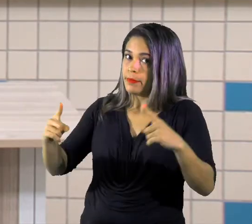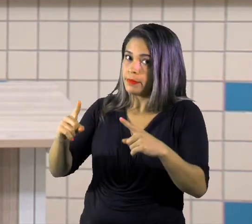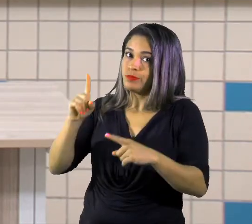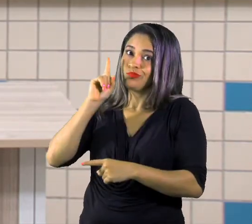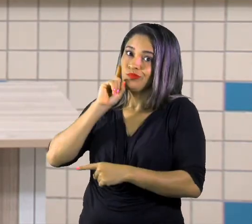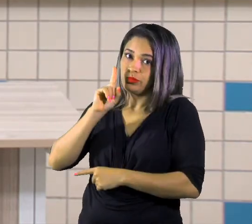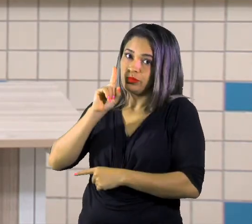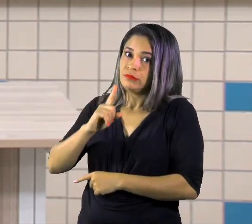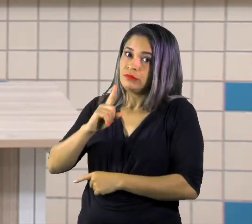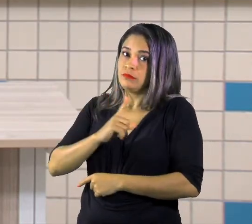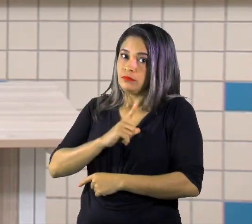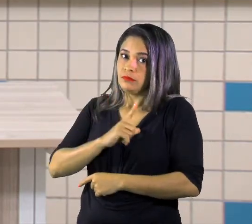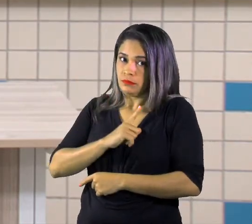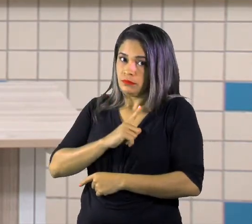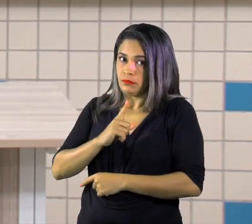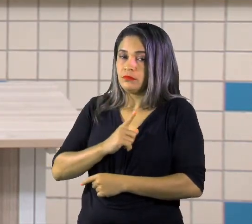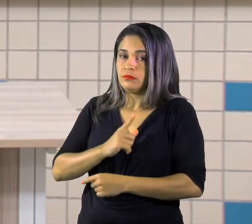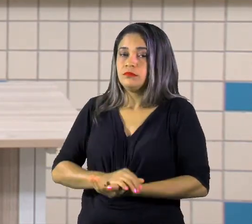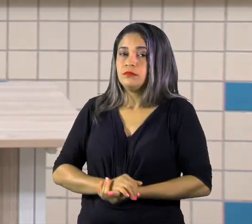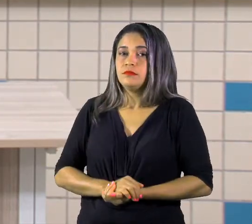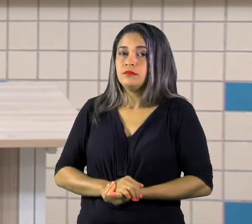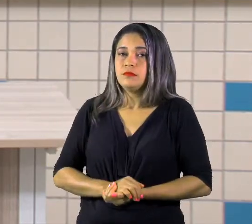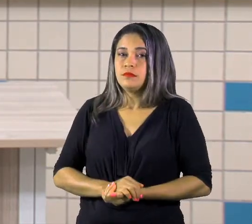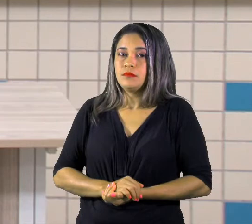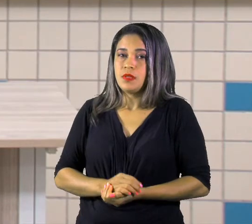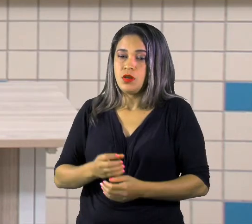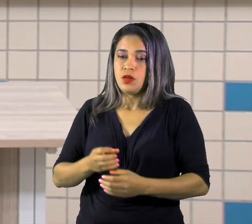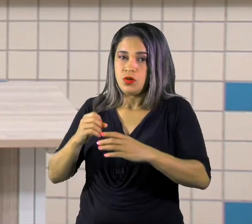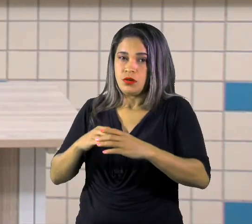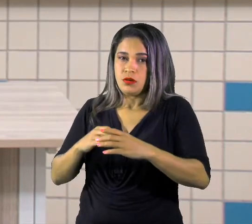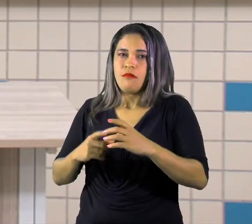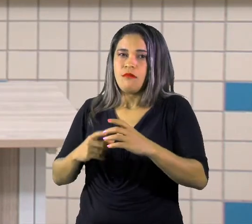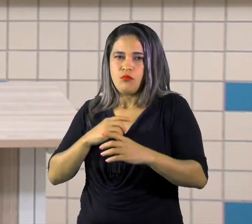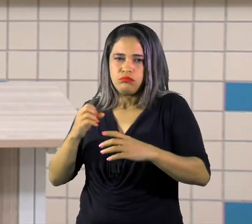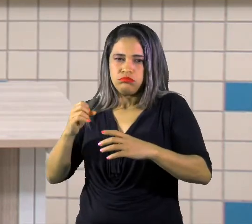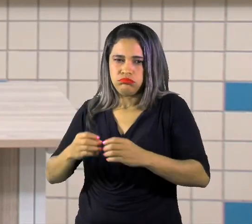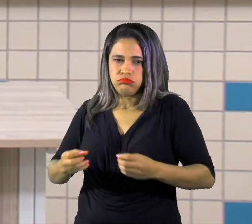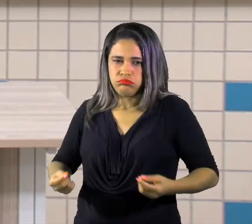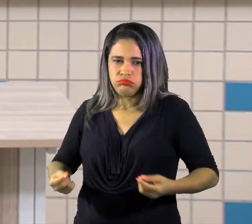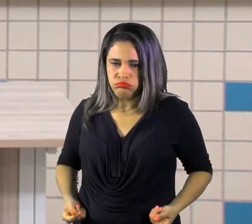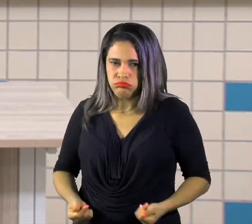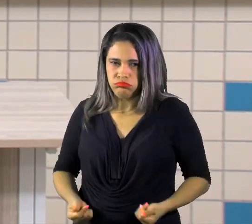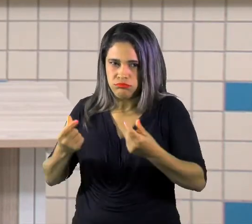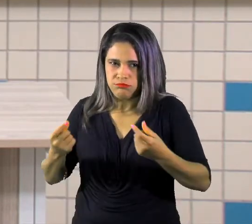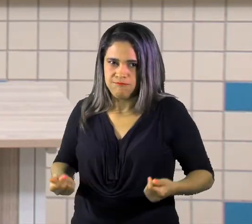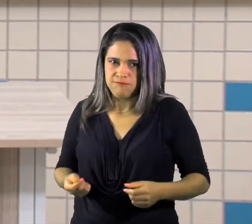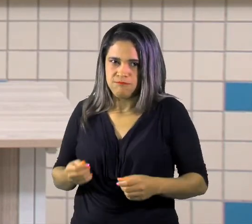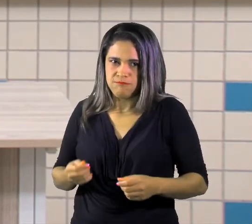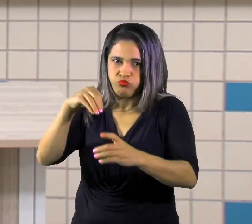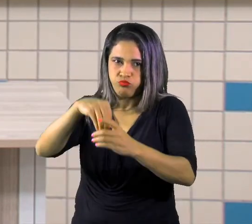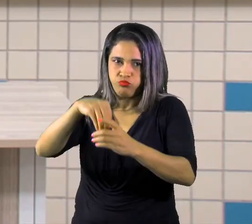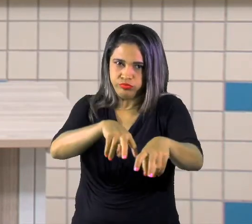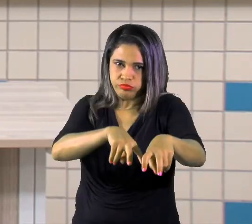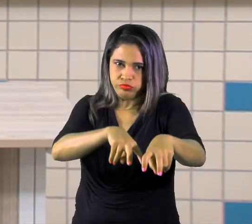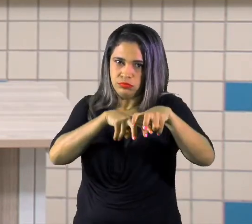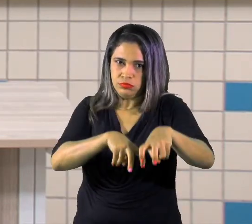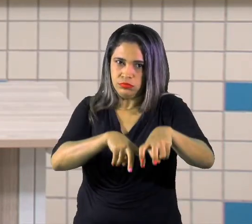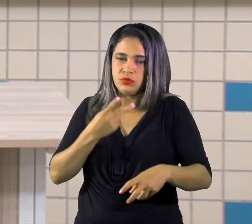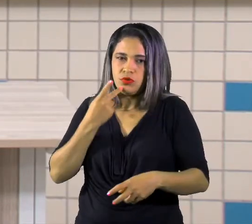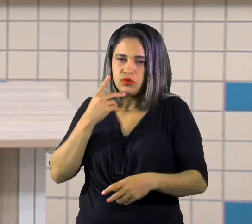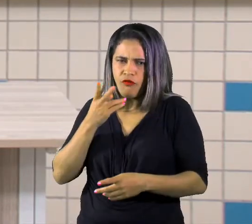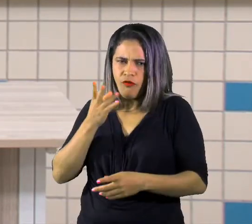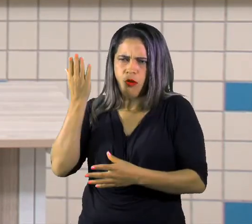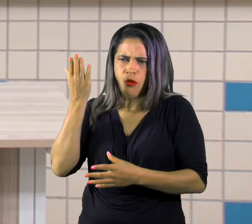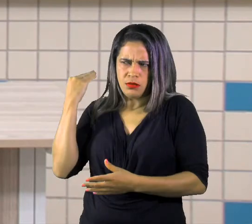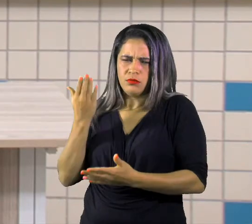têm uma grande investimento em agricultura, nós já falamos sobre isso, falamos na nossa aula anterior, falamos nessa